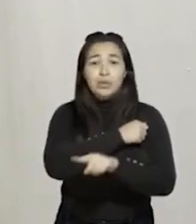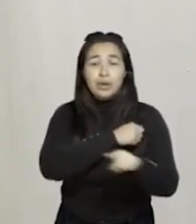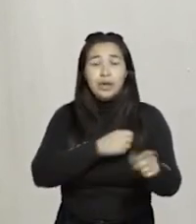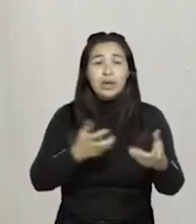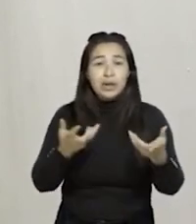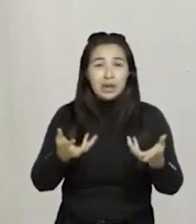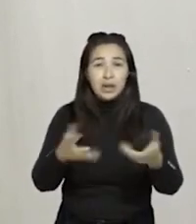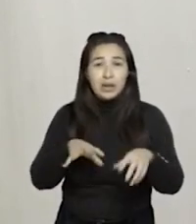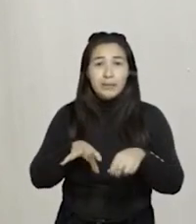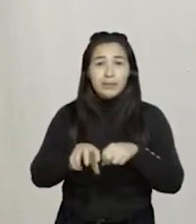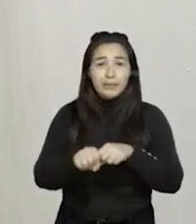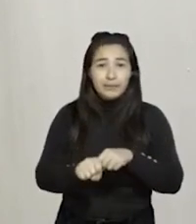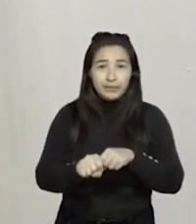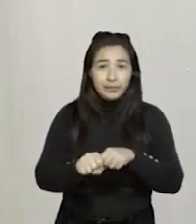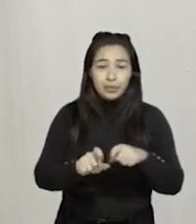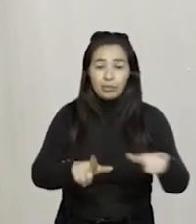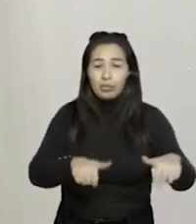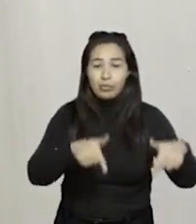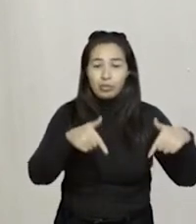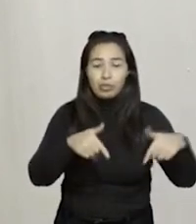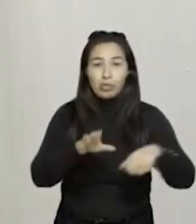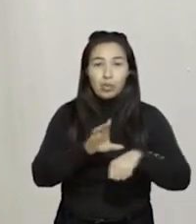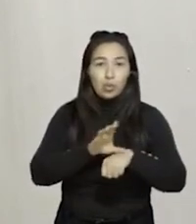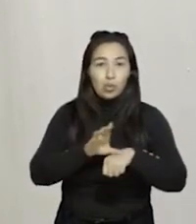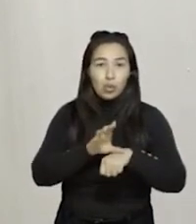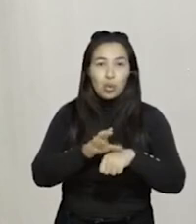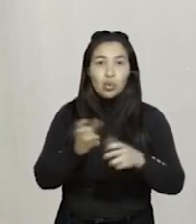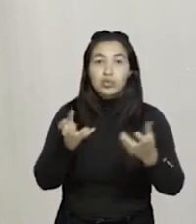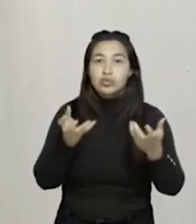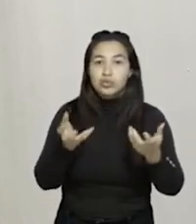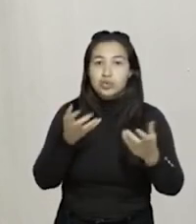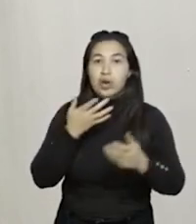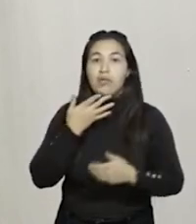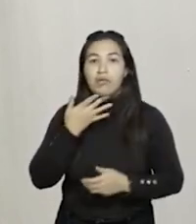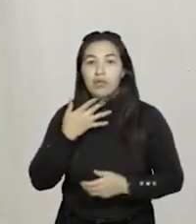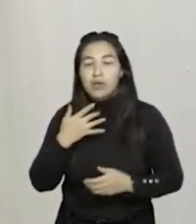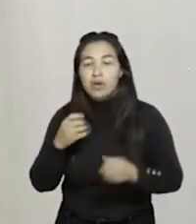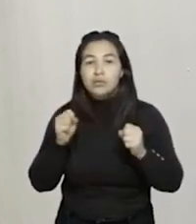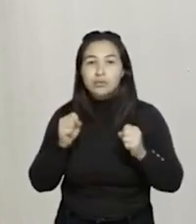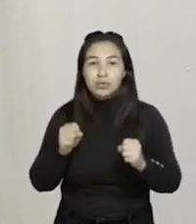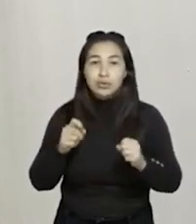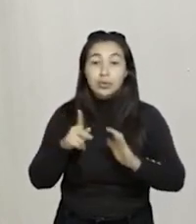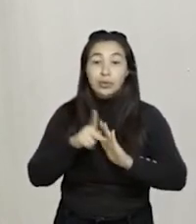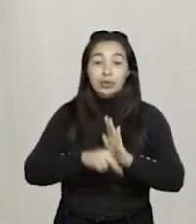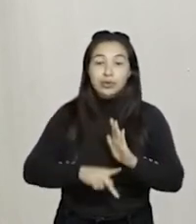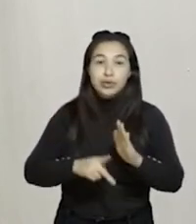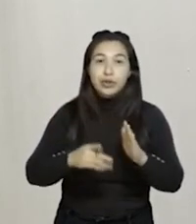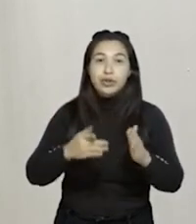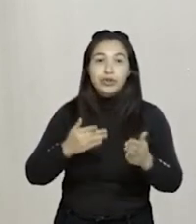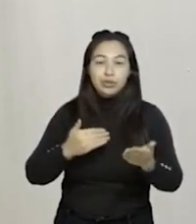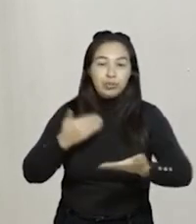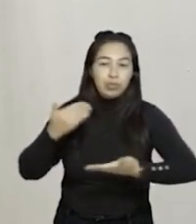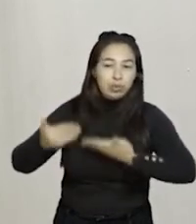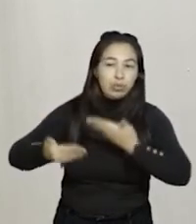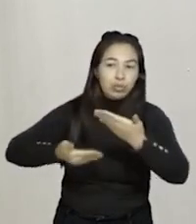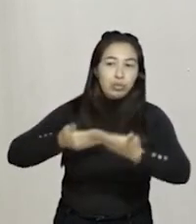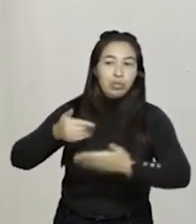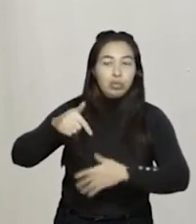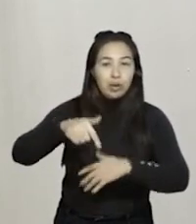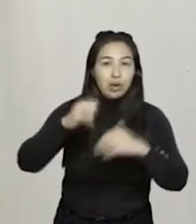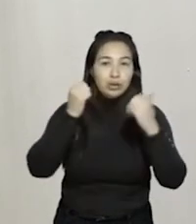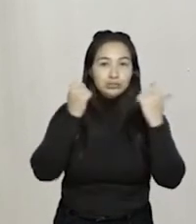no curso que desejarem realizados projeto avança na Assembleia Legislativa